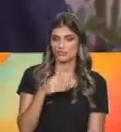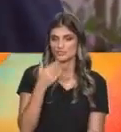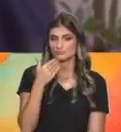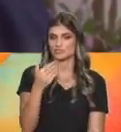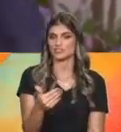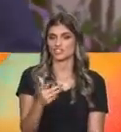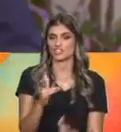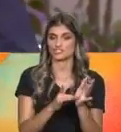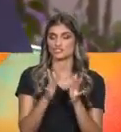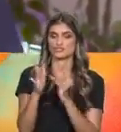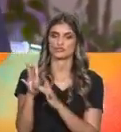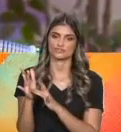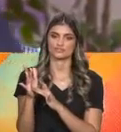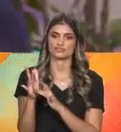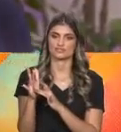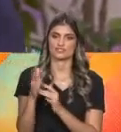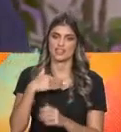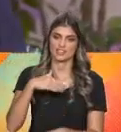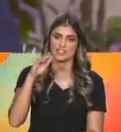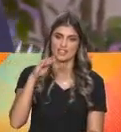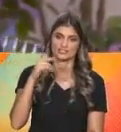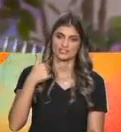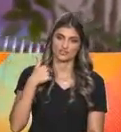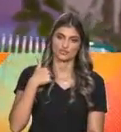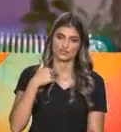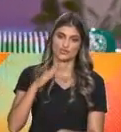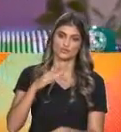a Jesus para chegares à idade que eu cheguei.